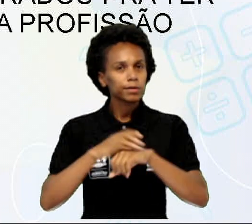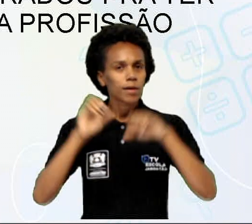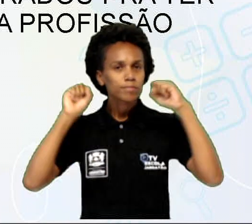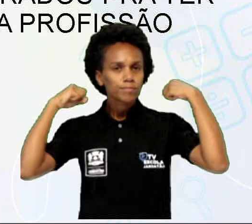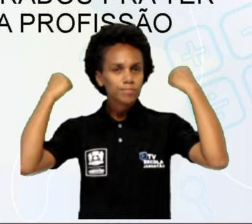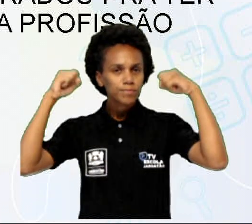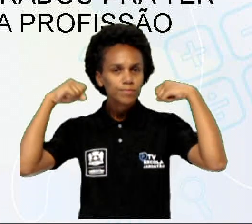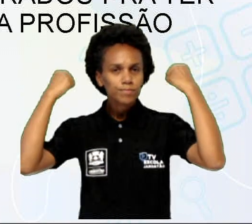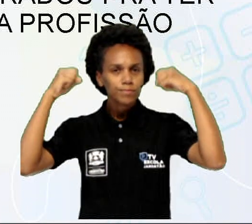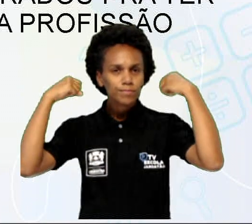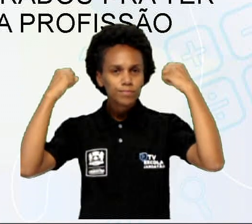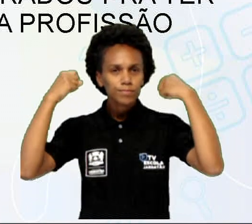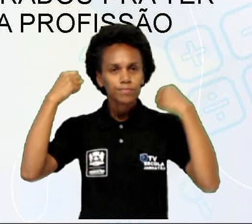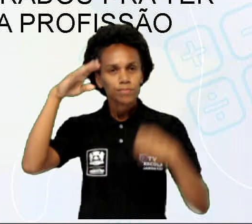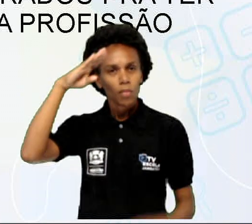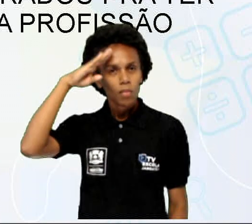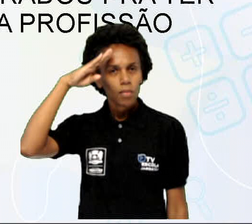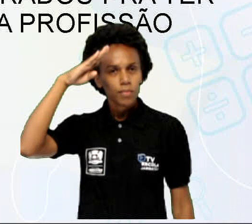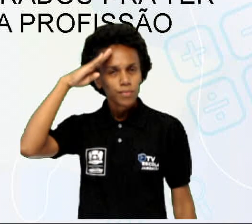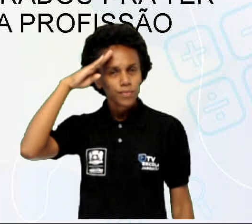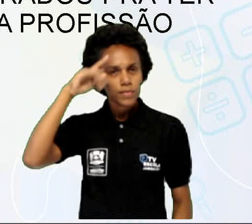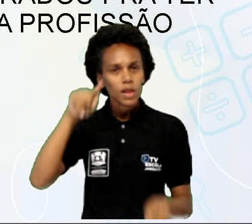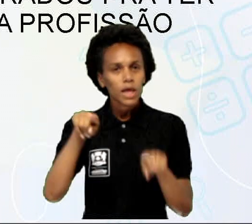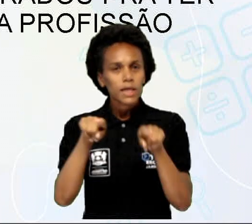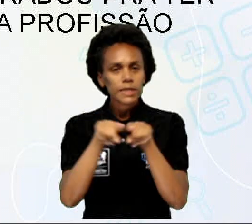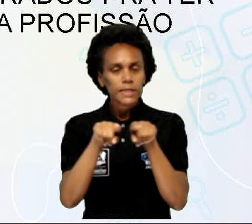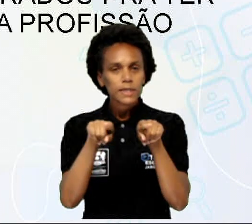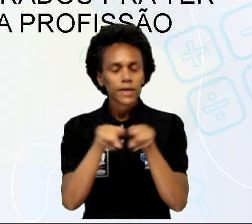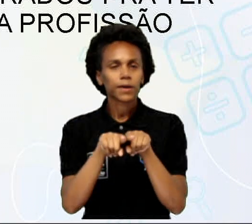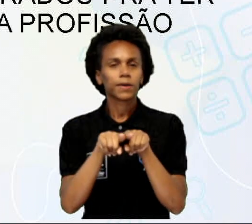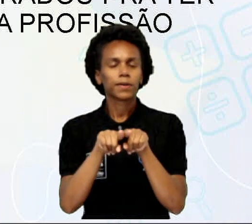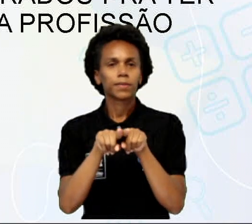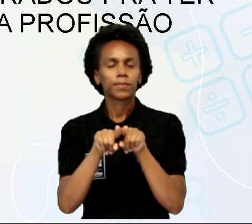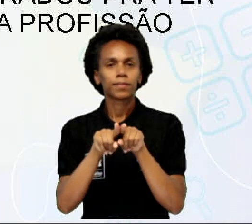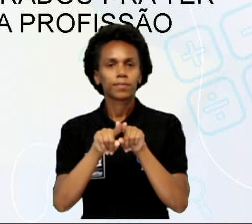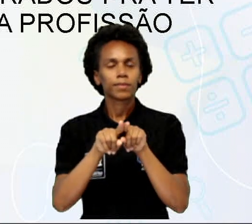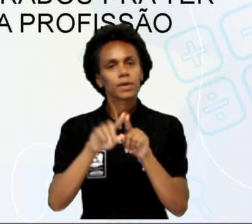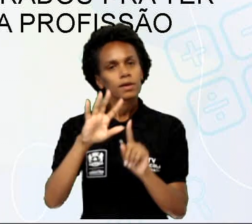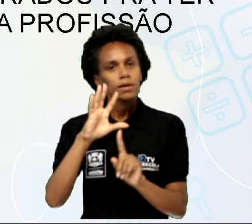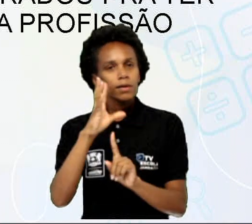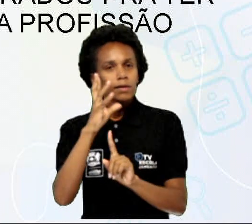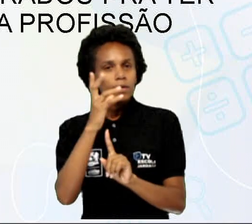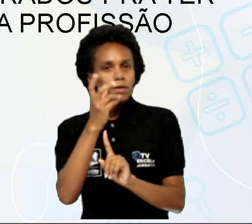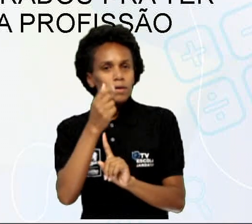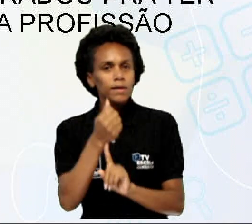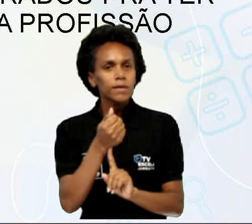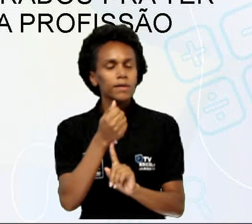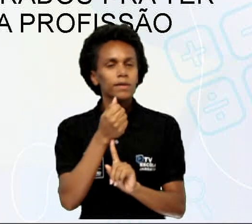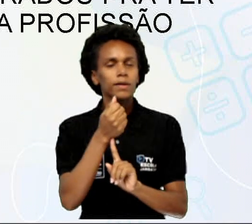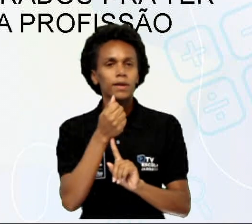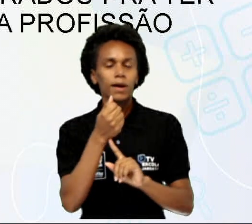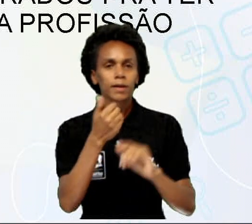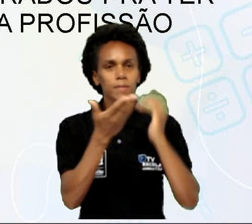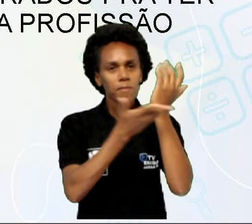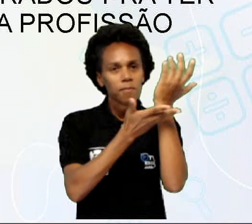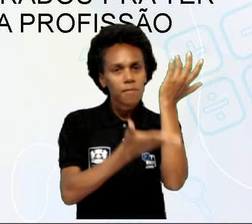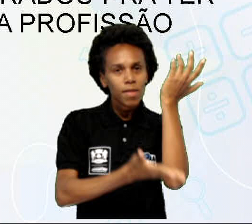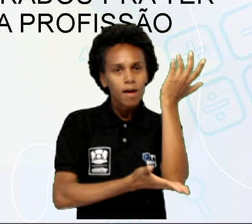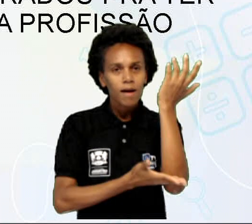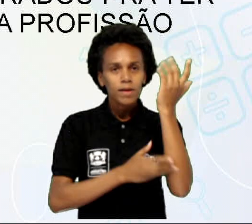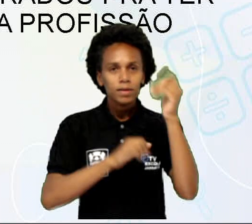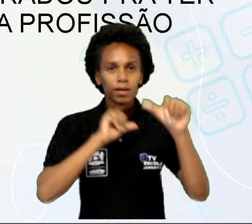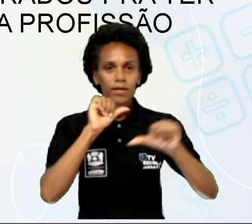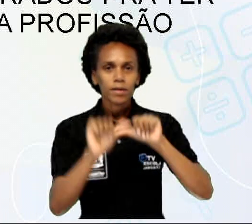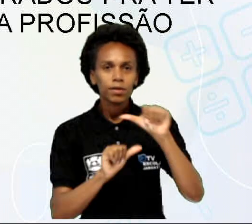a marcenaria, que é a arte de transformar a madeira em objetos, tá certo? E